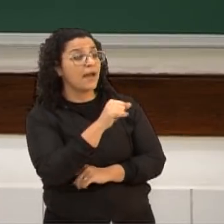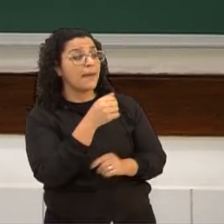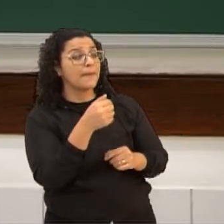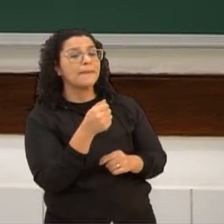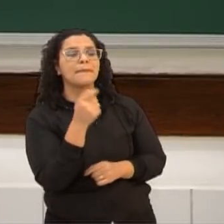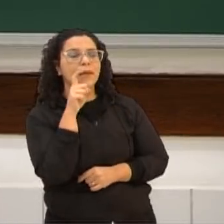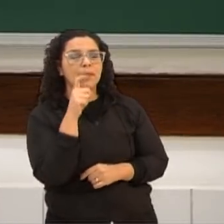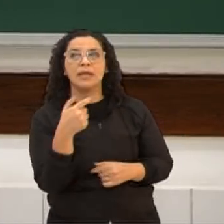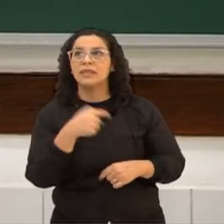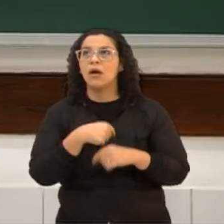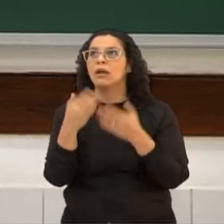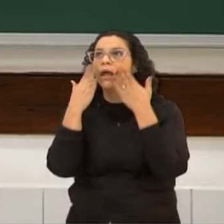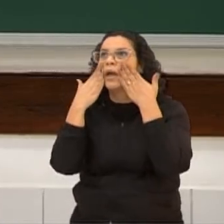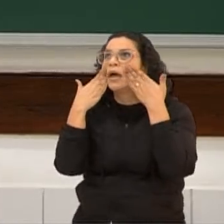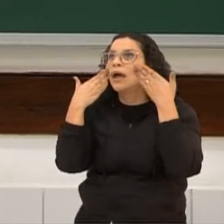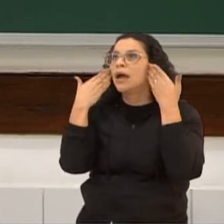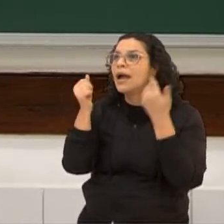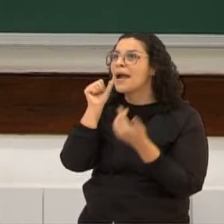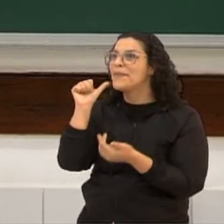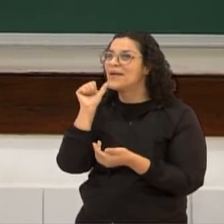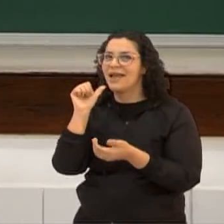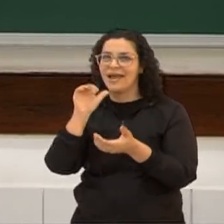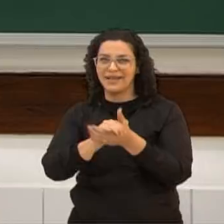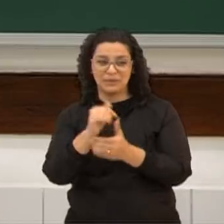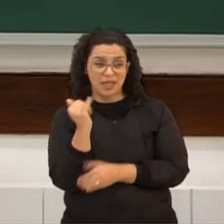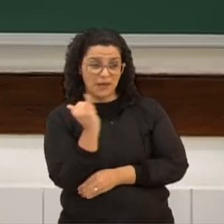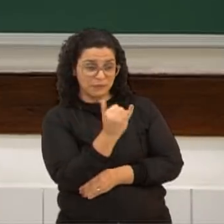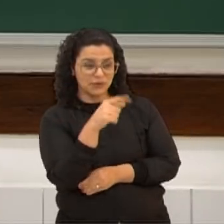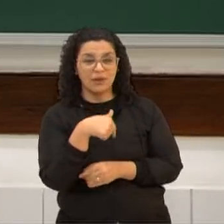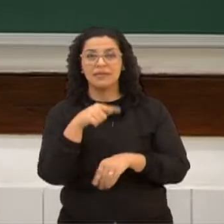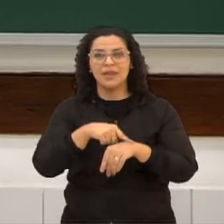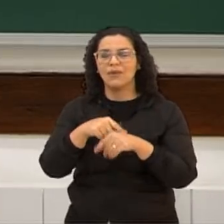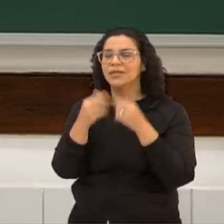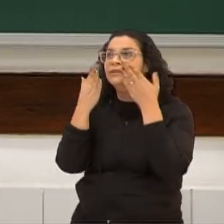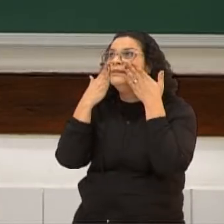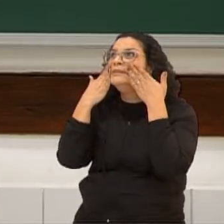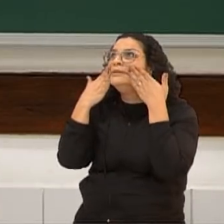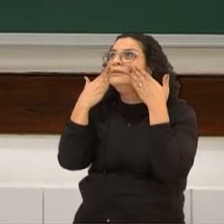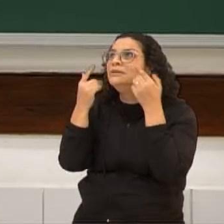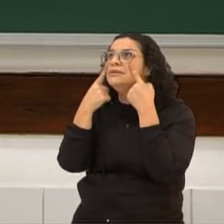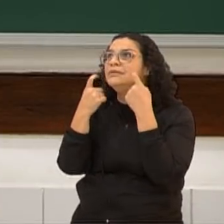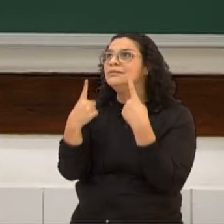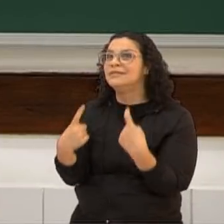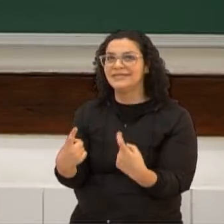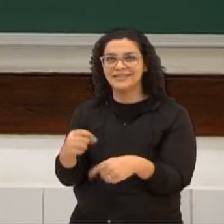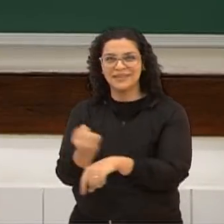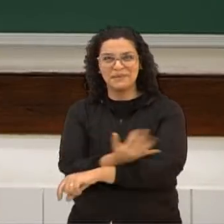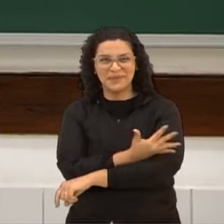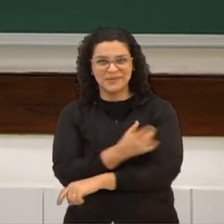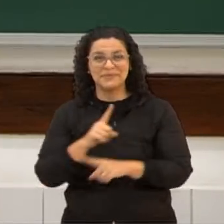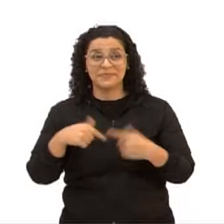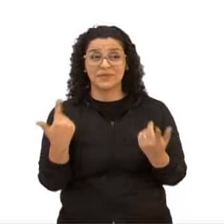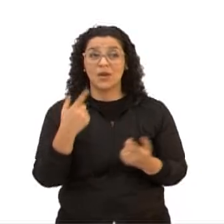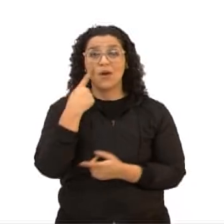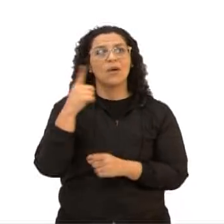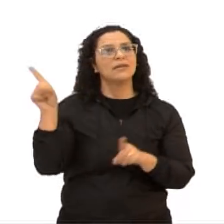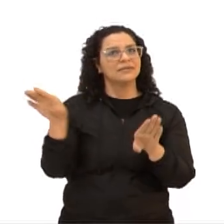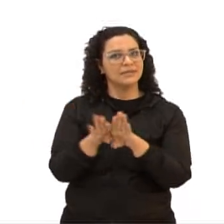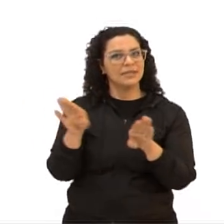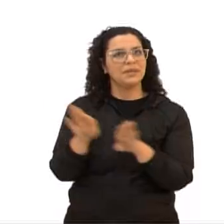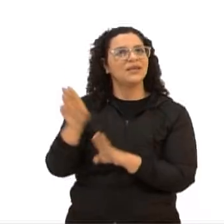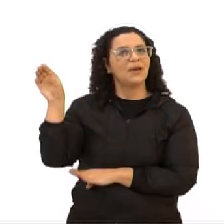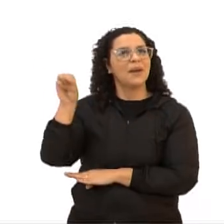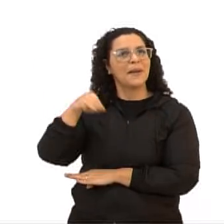sido pai, que a esposa disse para ele que ele vai ser pai, entendeu? Então assim que funciona, a revistinha vai seguir uma coisa muito semelhante. Por exemplo, trouxe outra